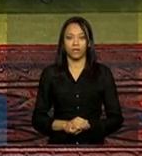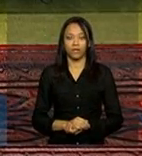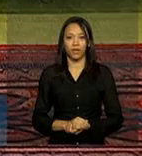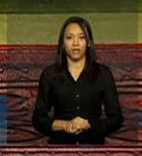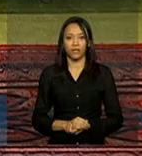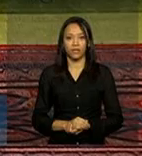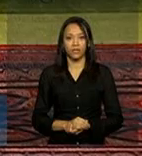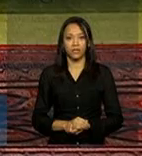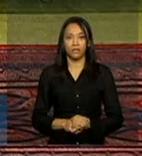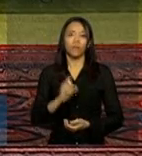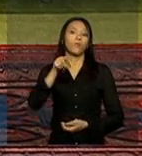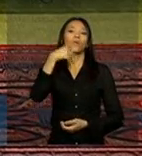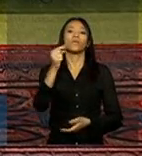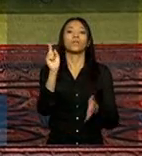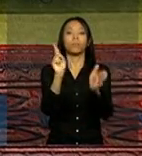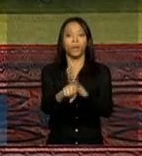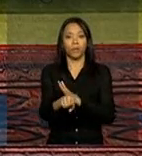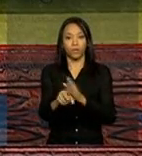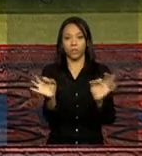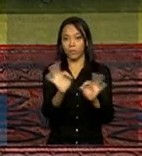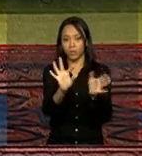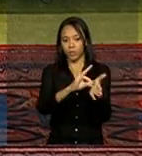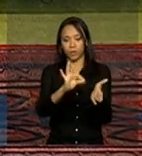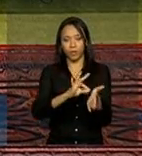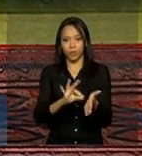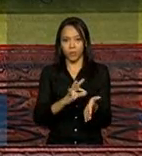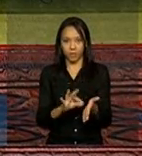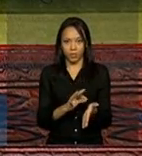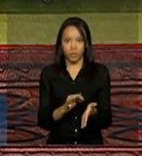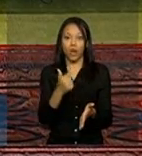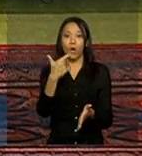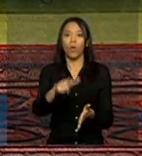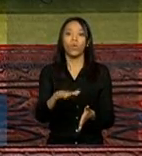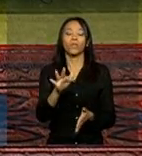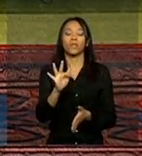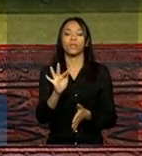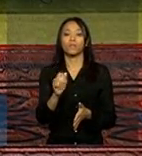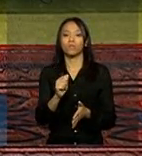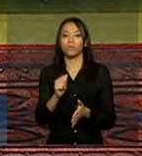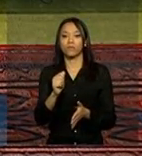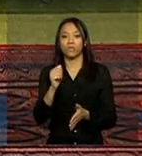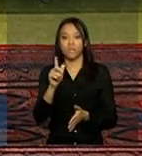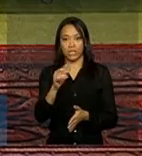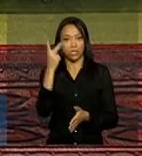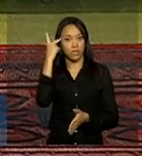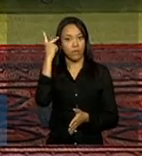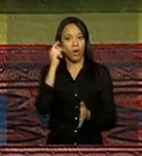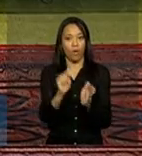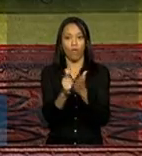Próxima e última pergunta, não há mais inscrições, de Dime Amora, da Folha de São Paulo.